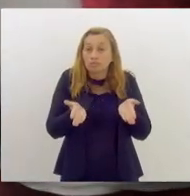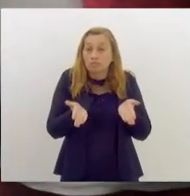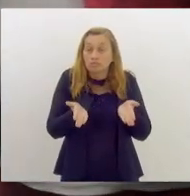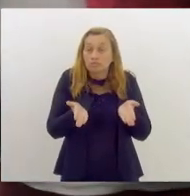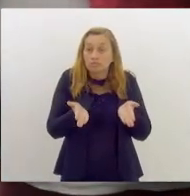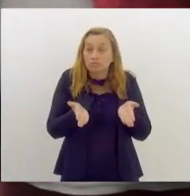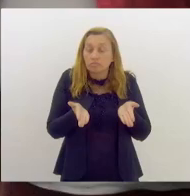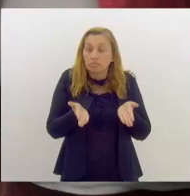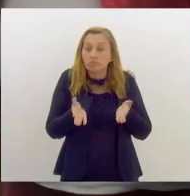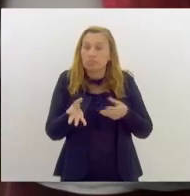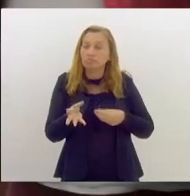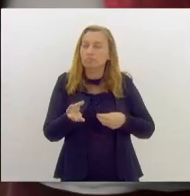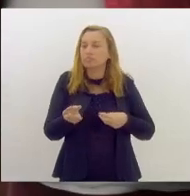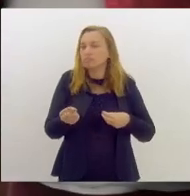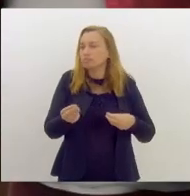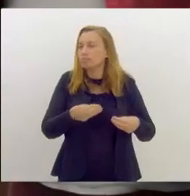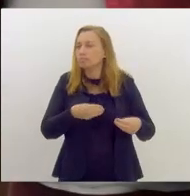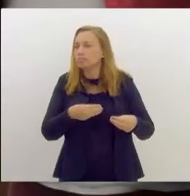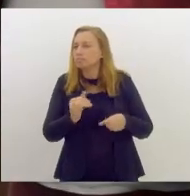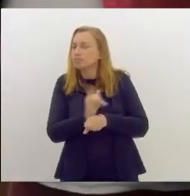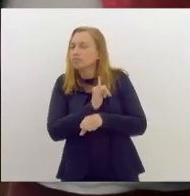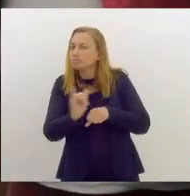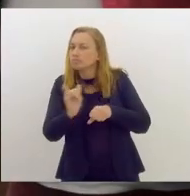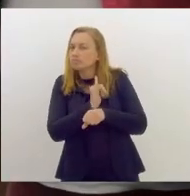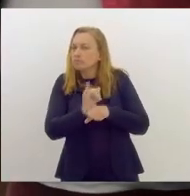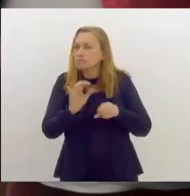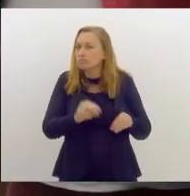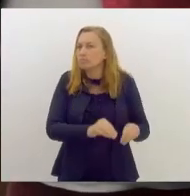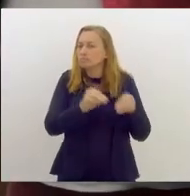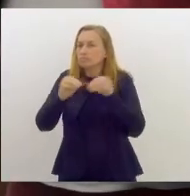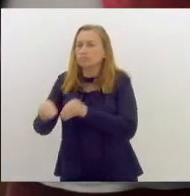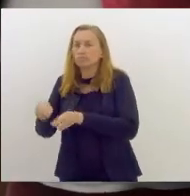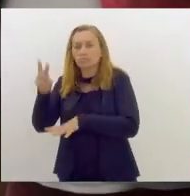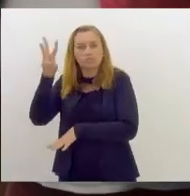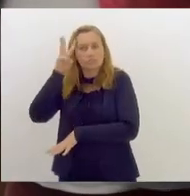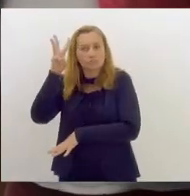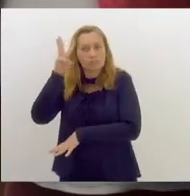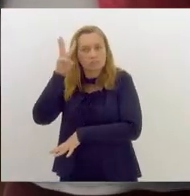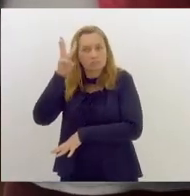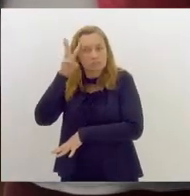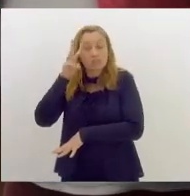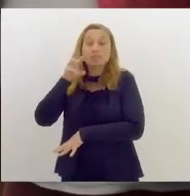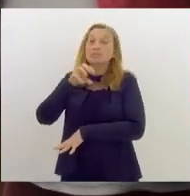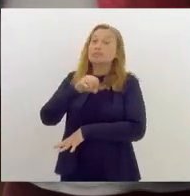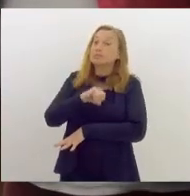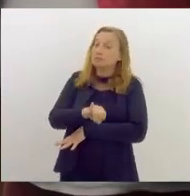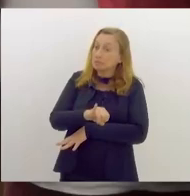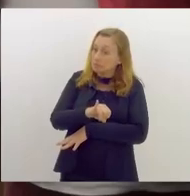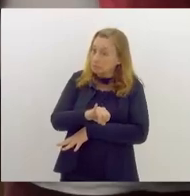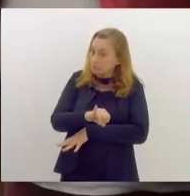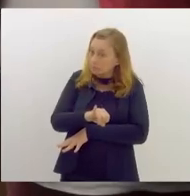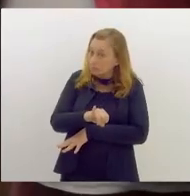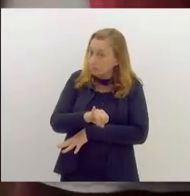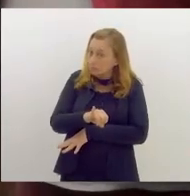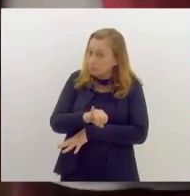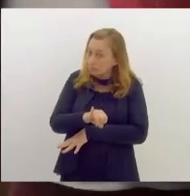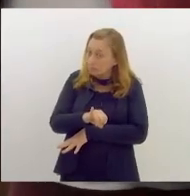uma uma articulação no colégio de líderes para que ela fosse transferida para terça-feira se assim for concordo